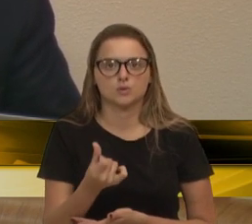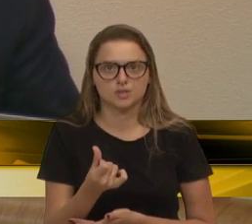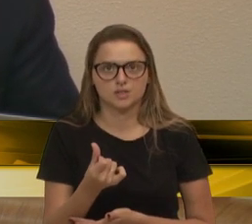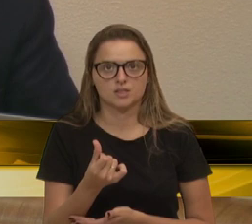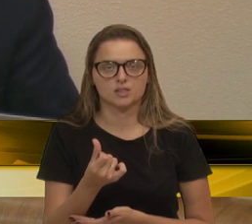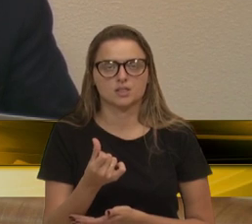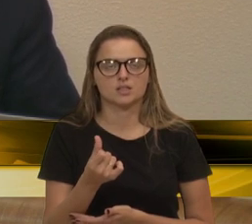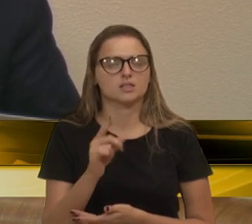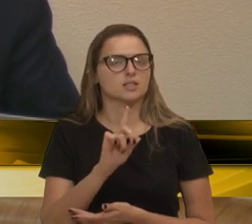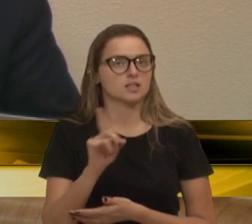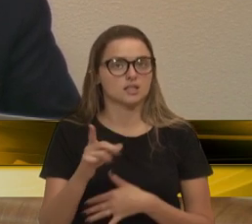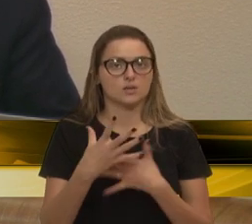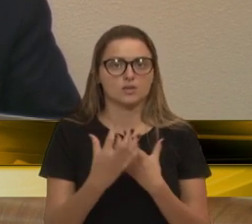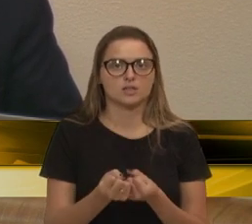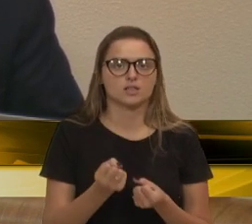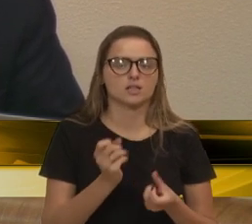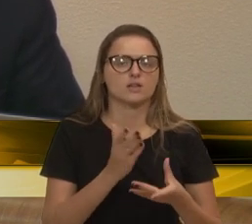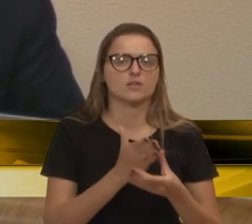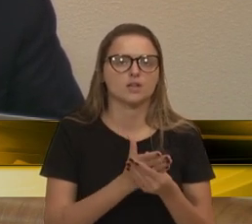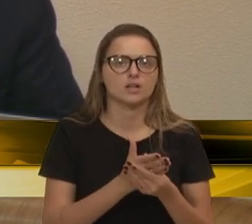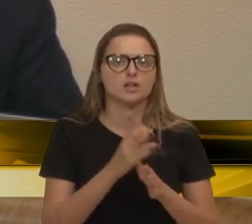não computavam no anterior, porque